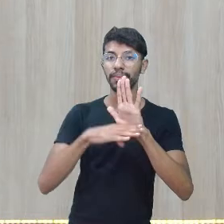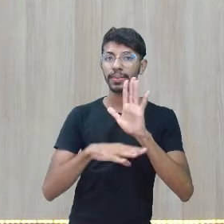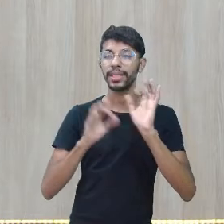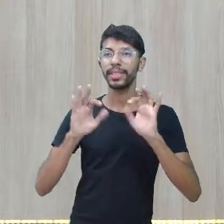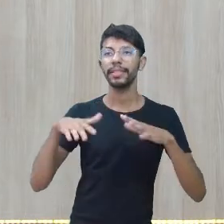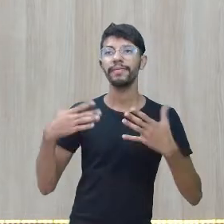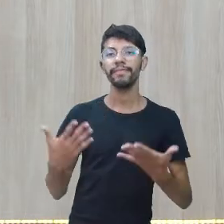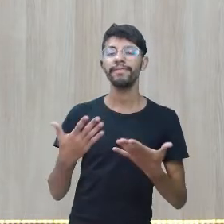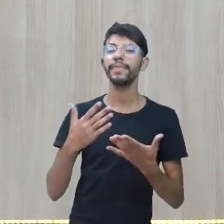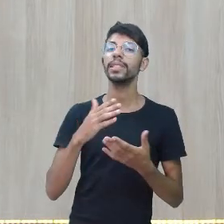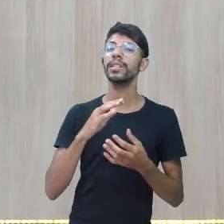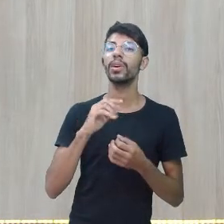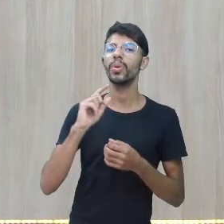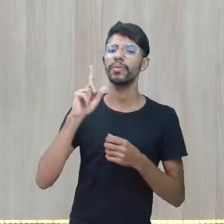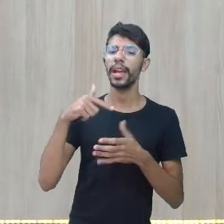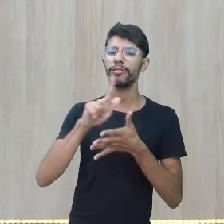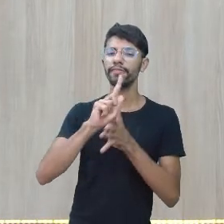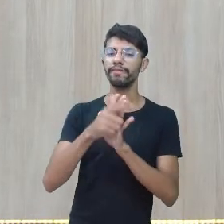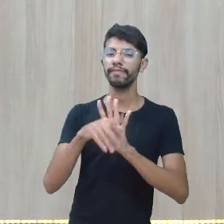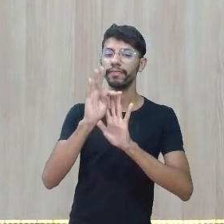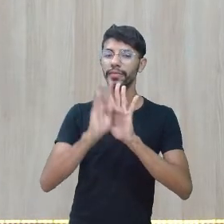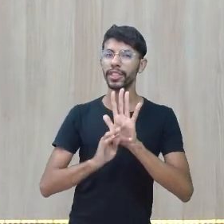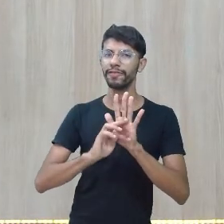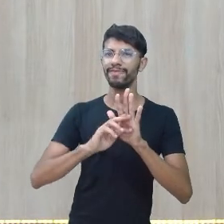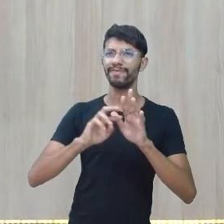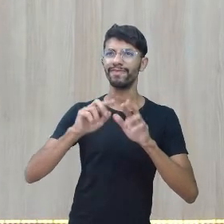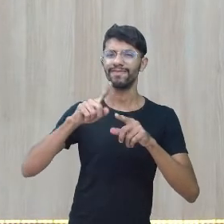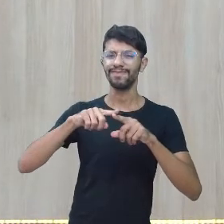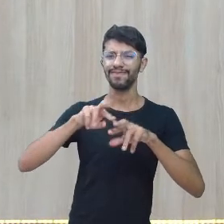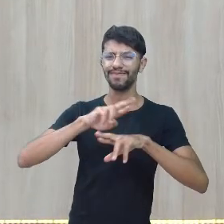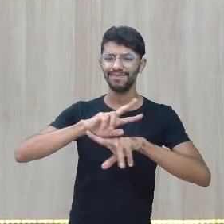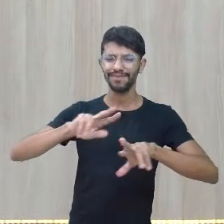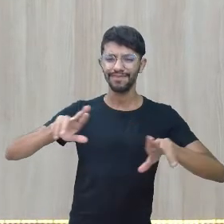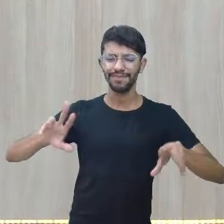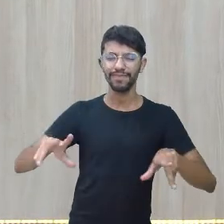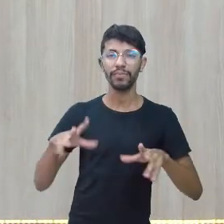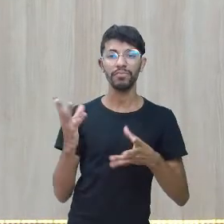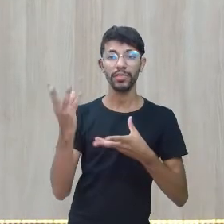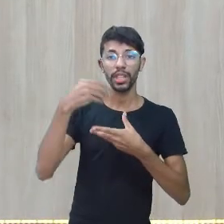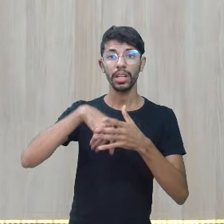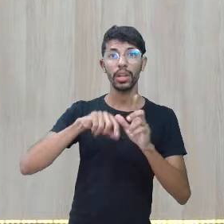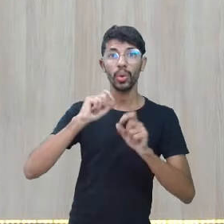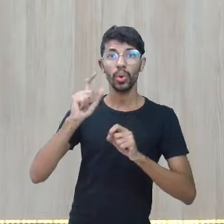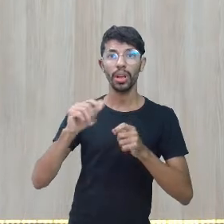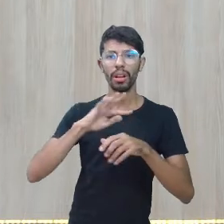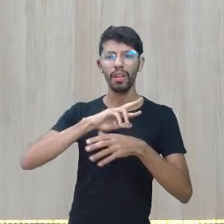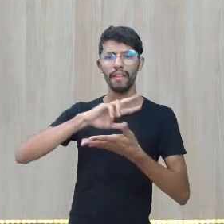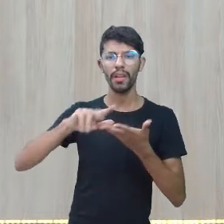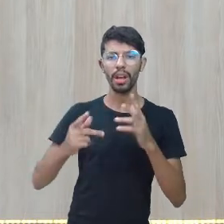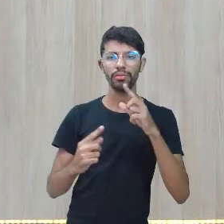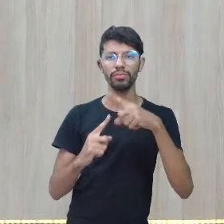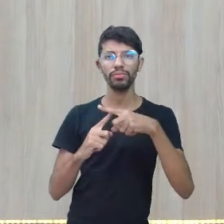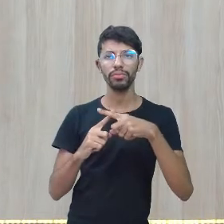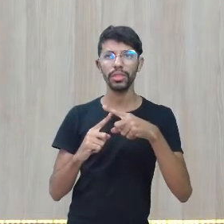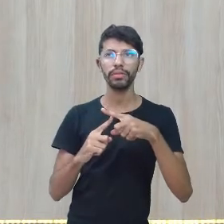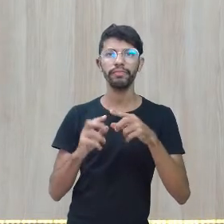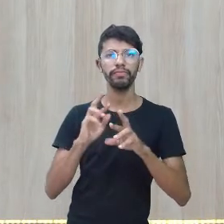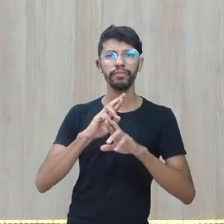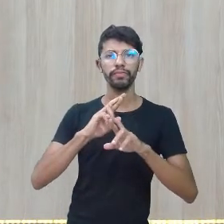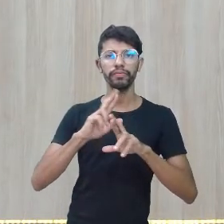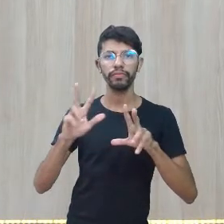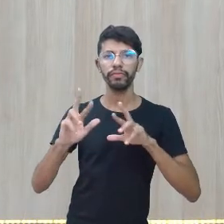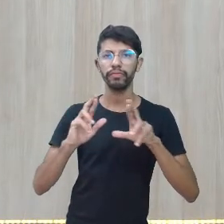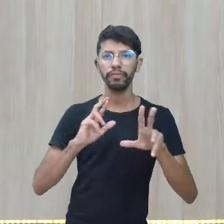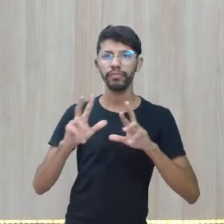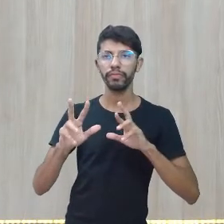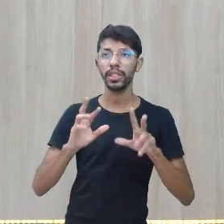ela é um gênero textual muito diverso, que cabe aí em muitas plataformas diferentes, cabe até no nosso dia a dia,